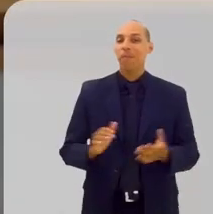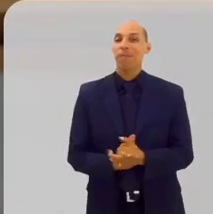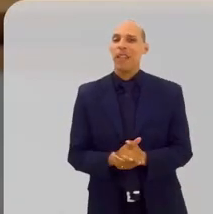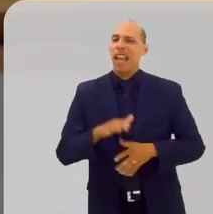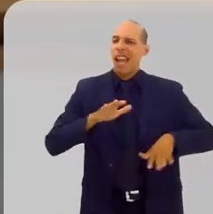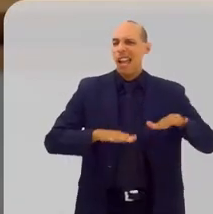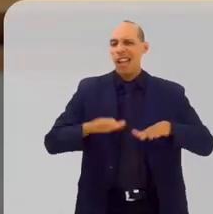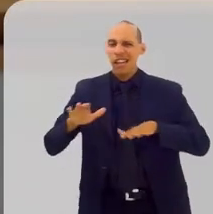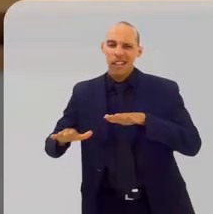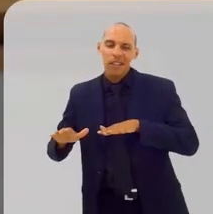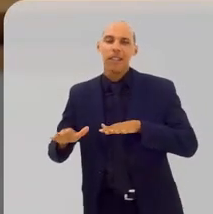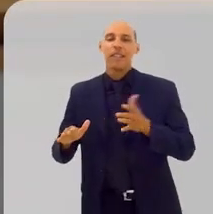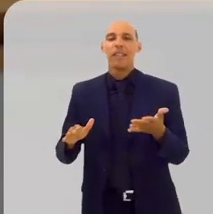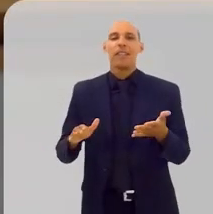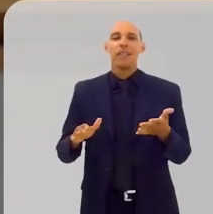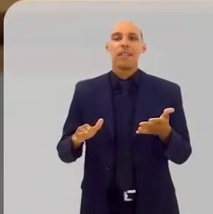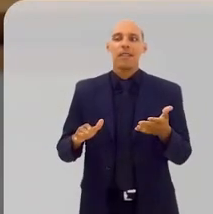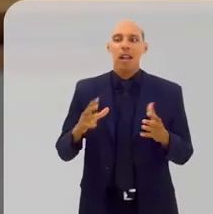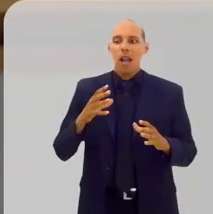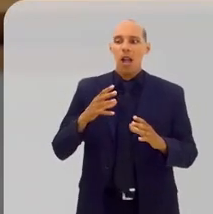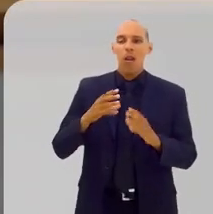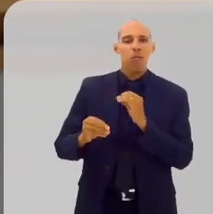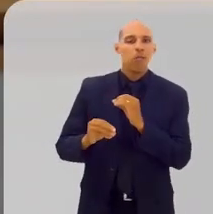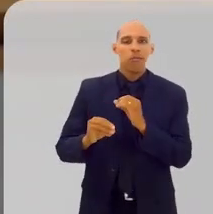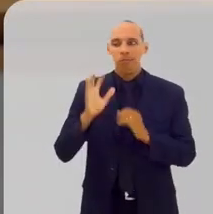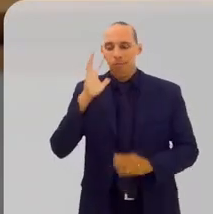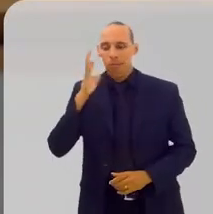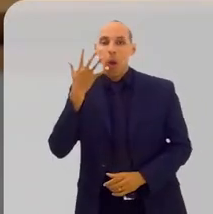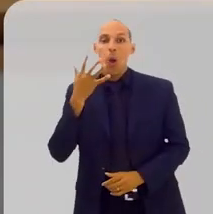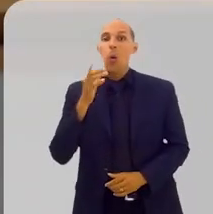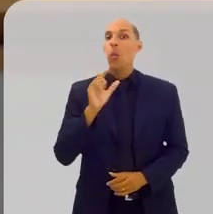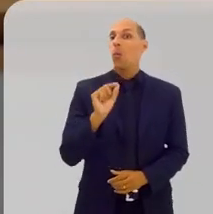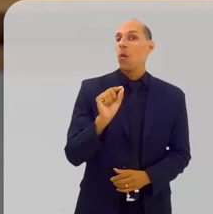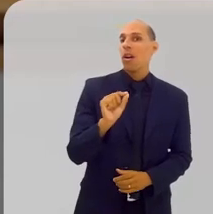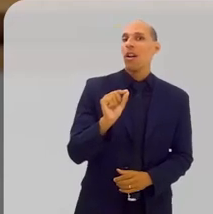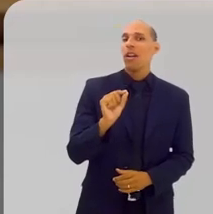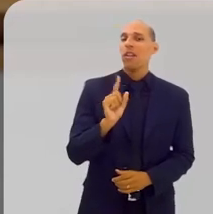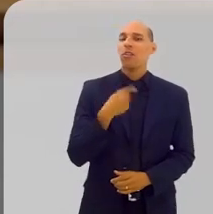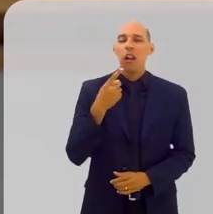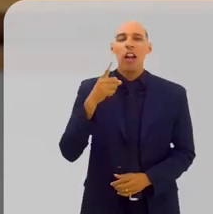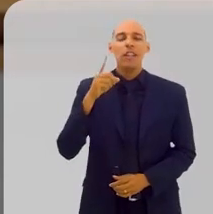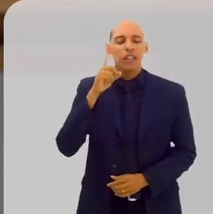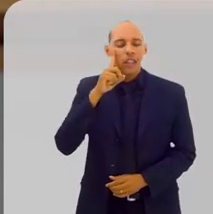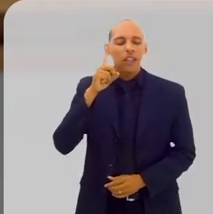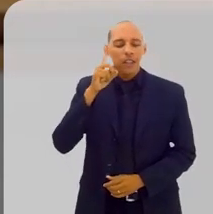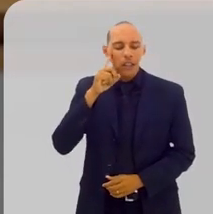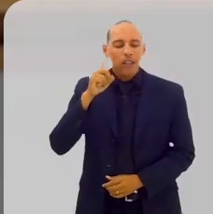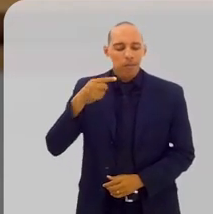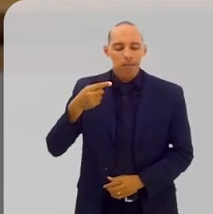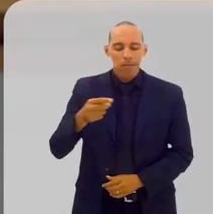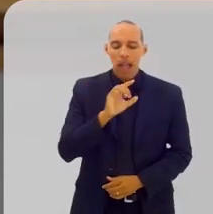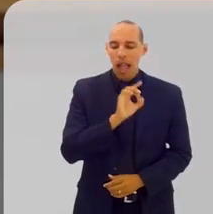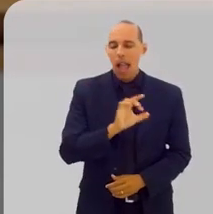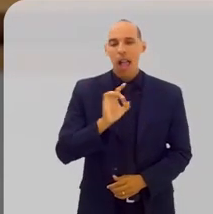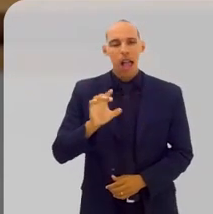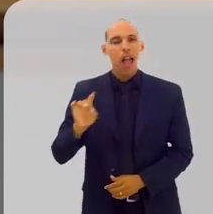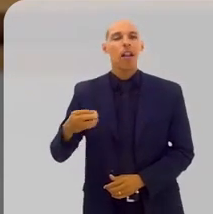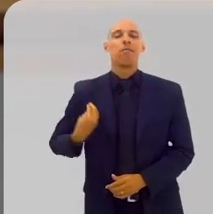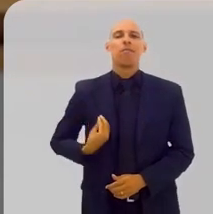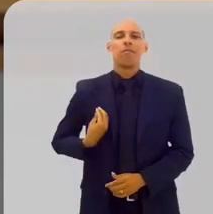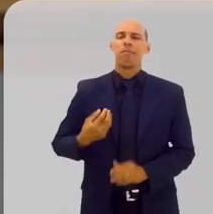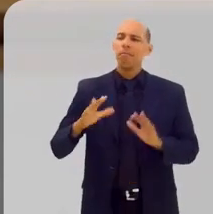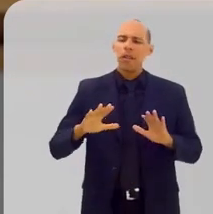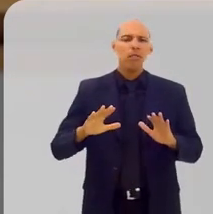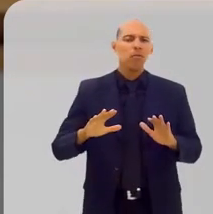gente às vezes a única saída é entendermos que precisamos viver um dia de cada vez mas Em